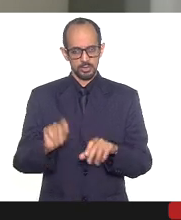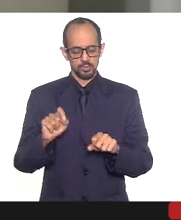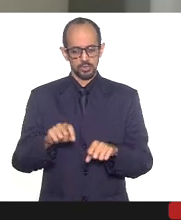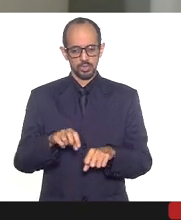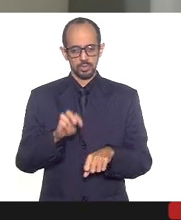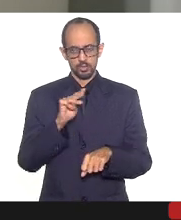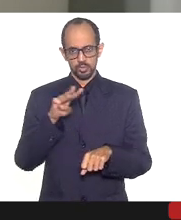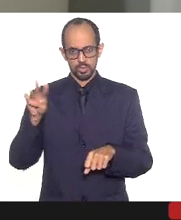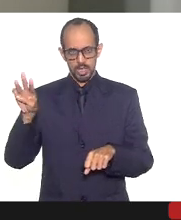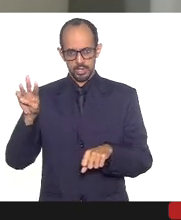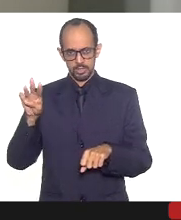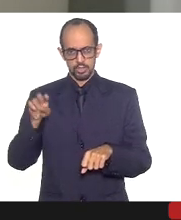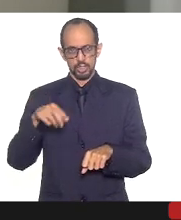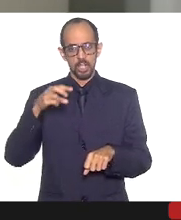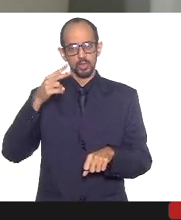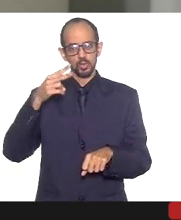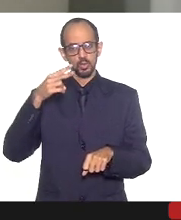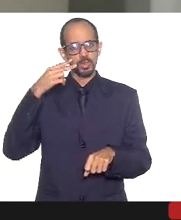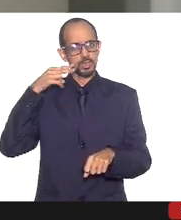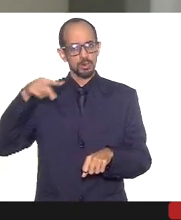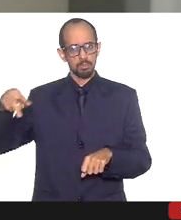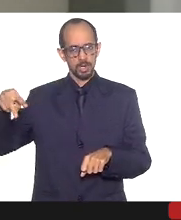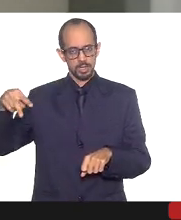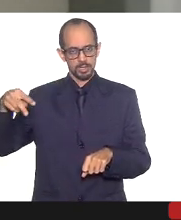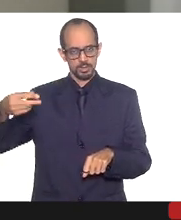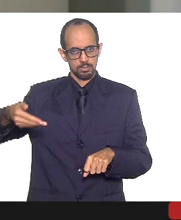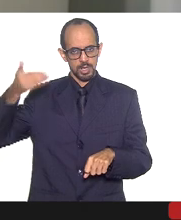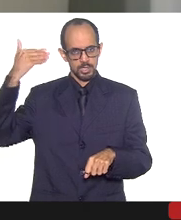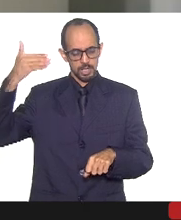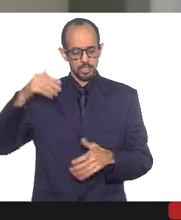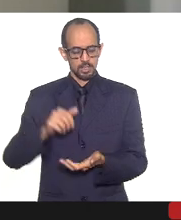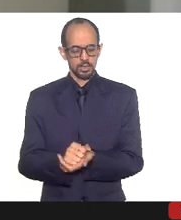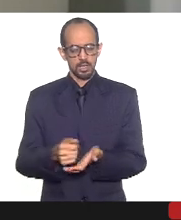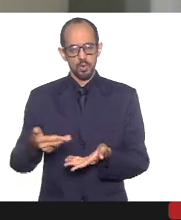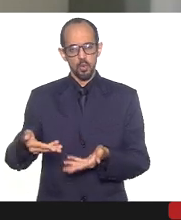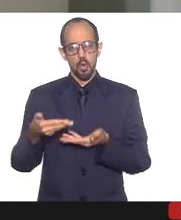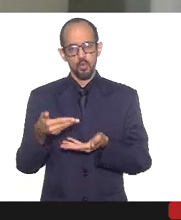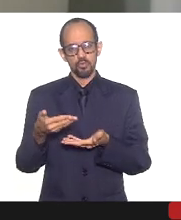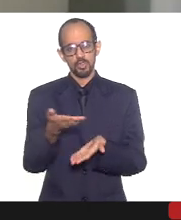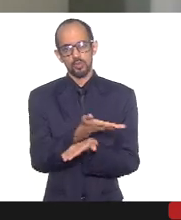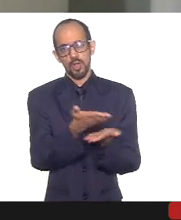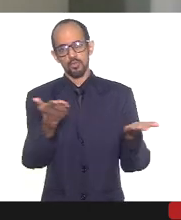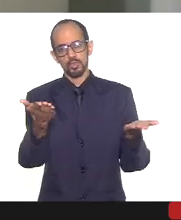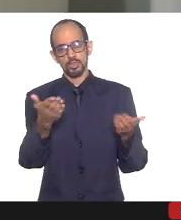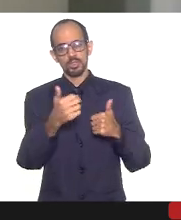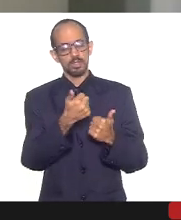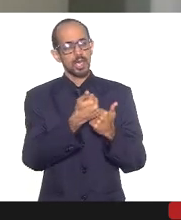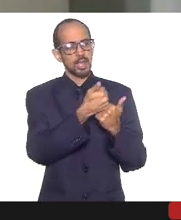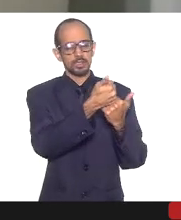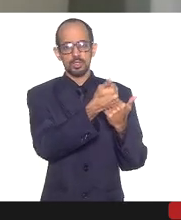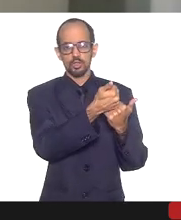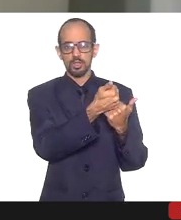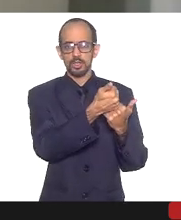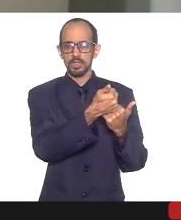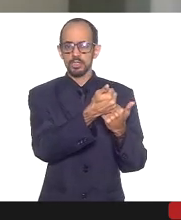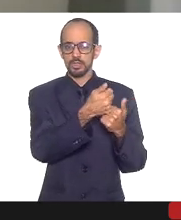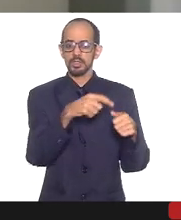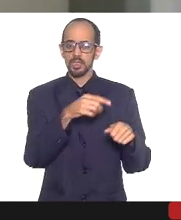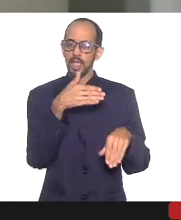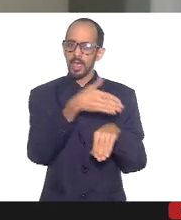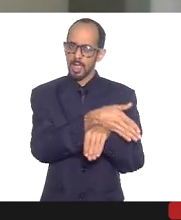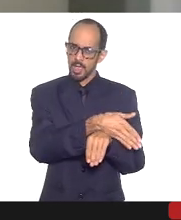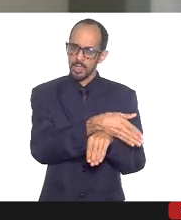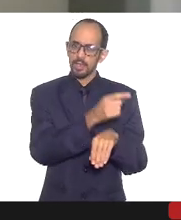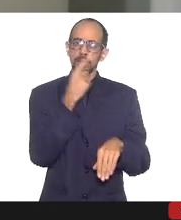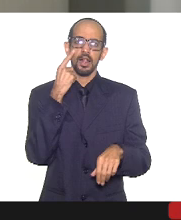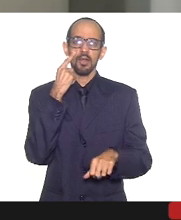há 2 semanas. E eu faço, inclusive, aqui um convite às assessorias que naveguem no painel de